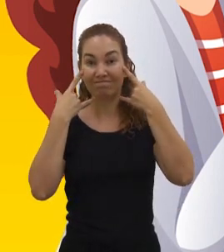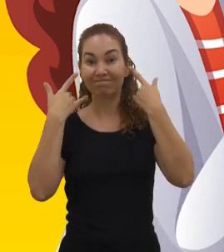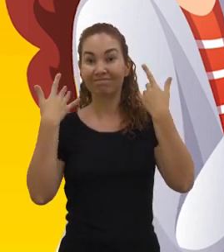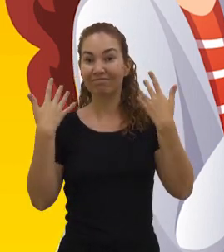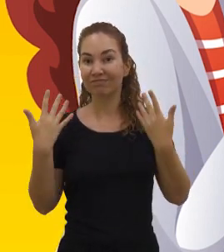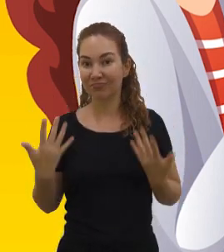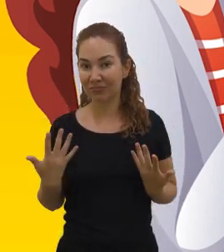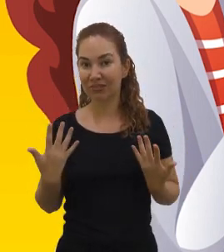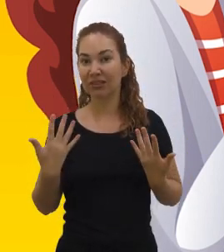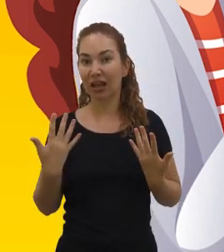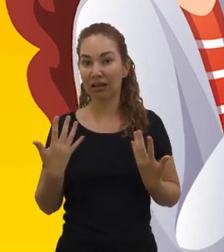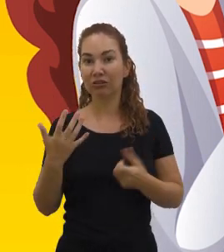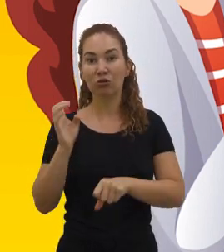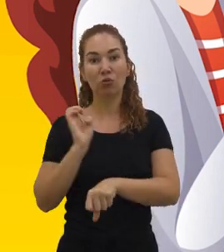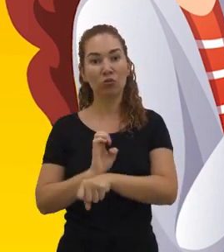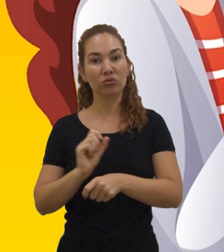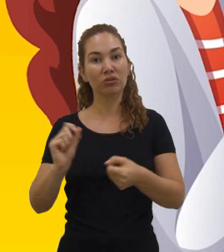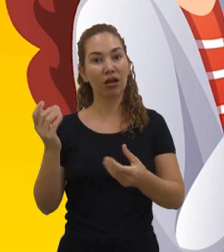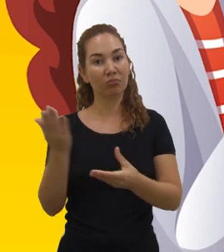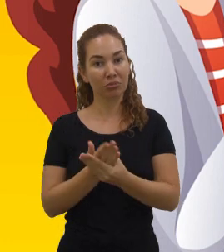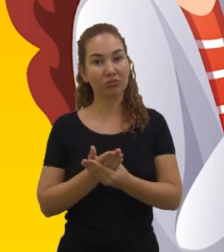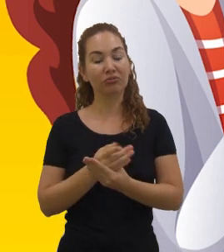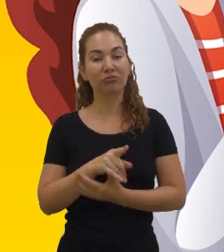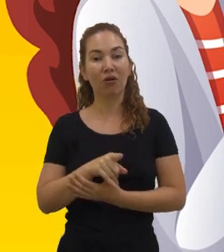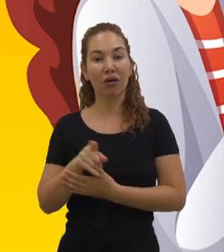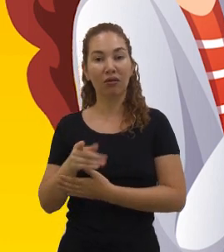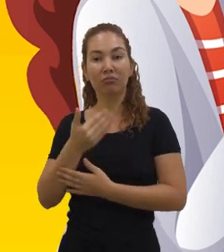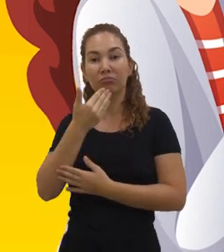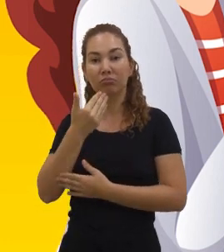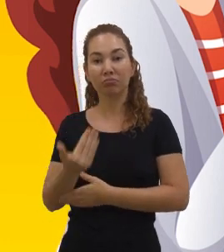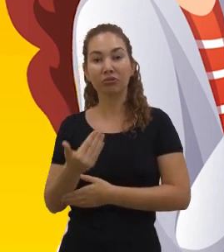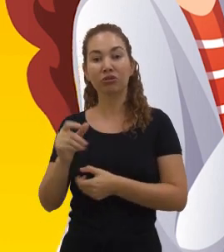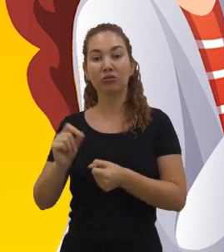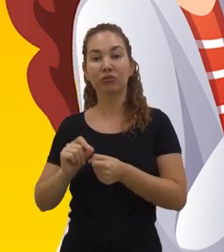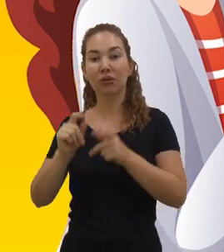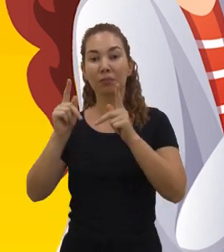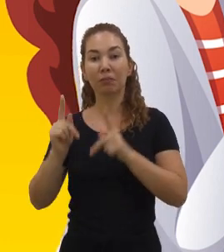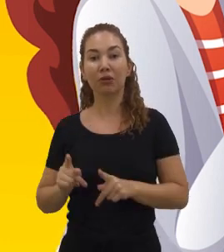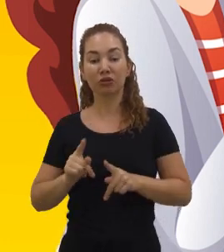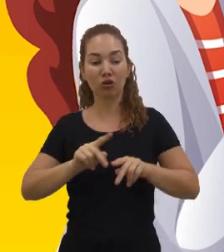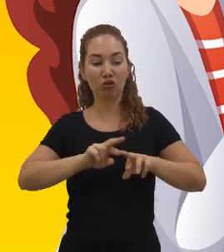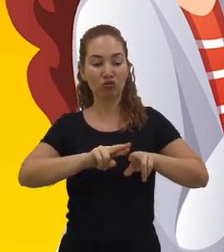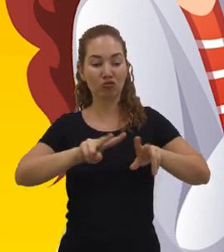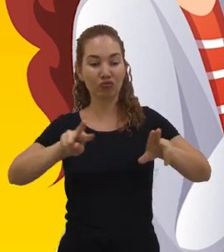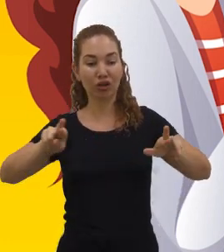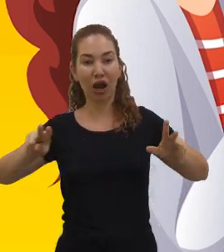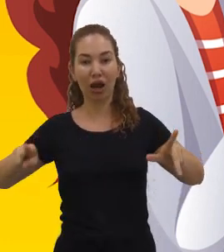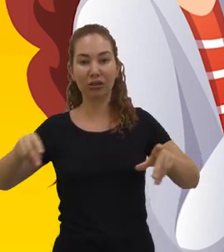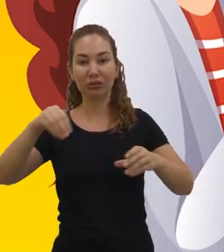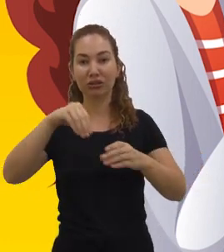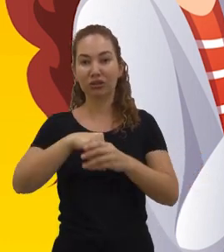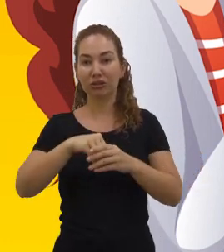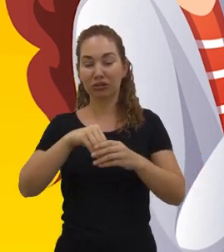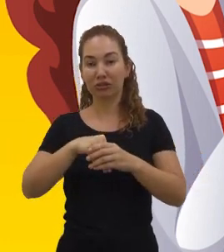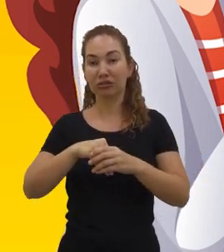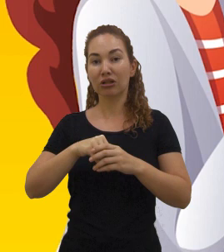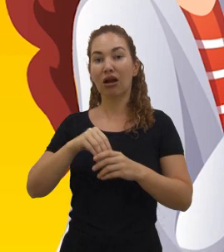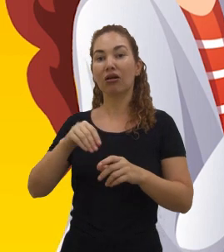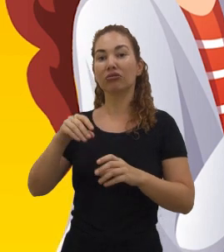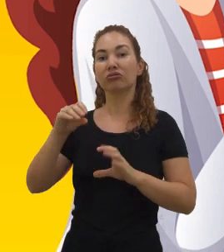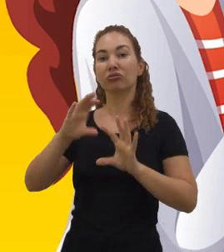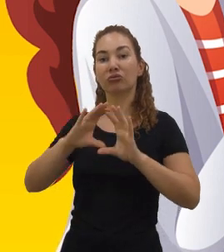E aí o Estado moveu uma ação contra eles, pedindo para eles botarem pessoas, mais diversidade, botar a comunidade LGBT,